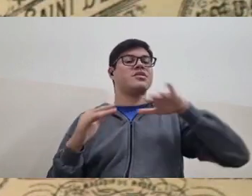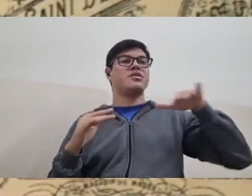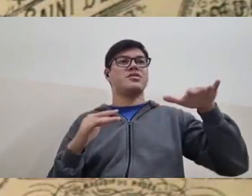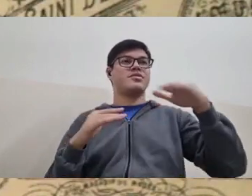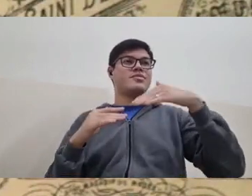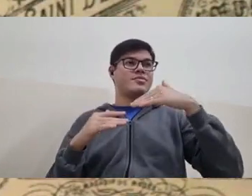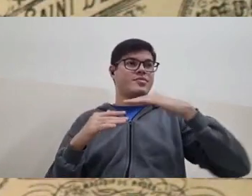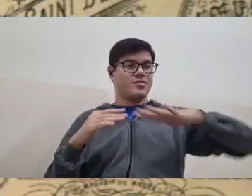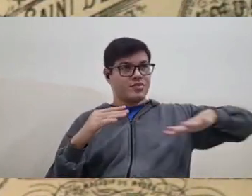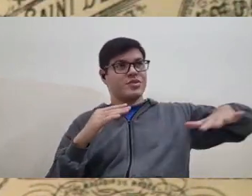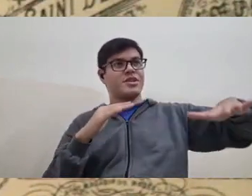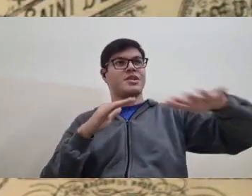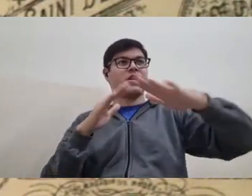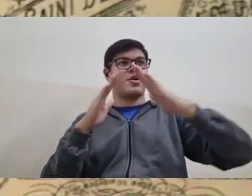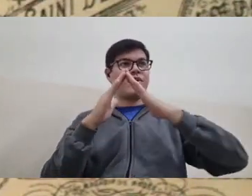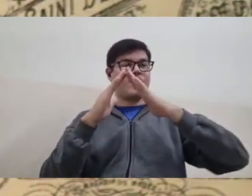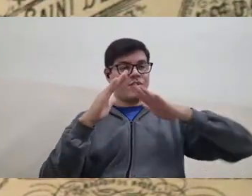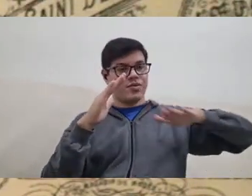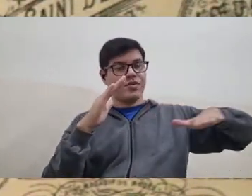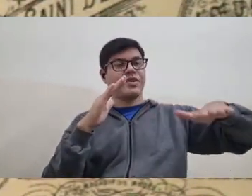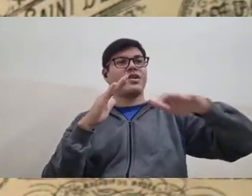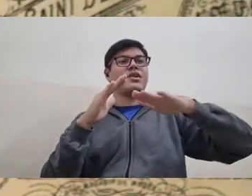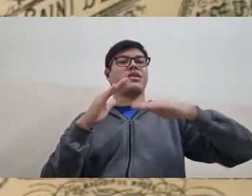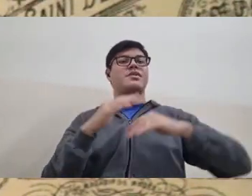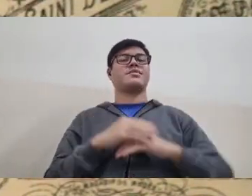para a água penetrar.